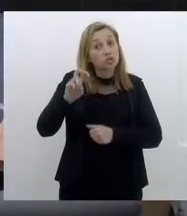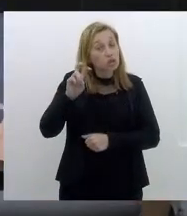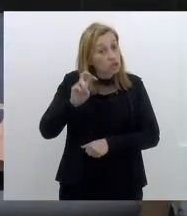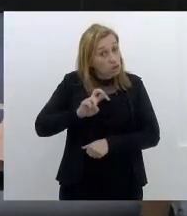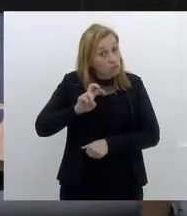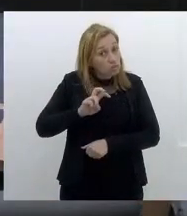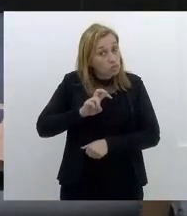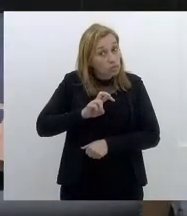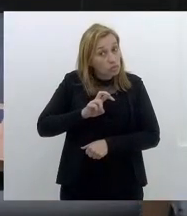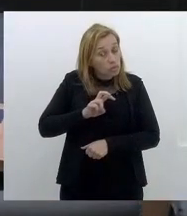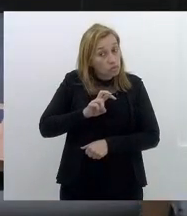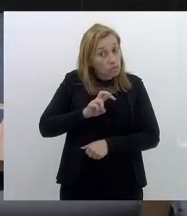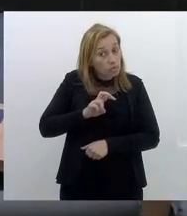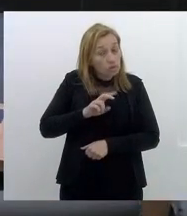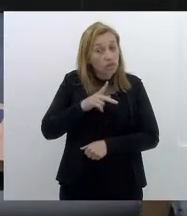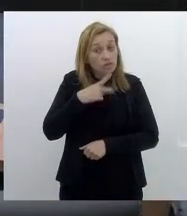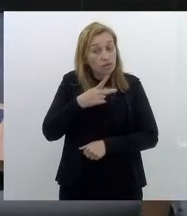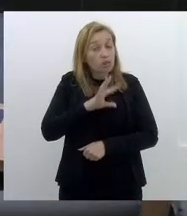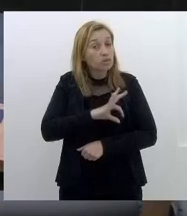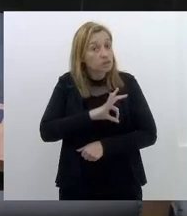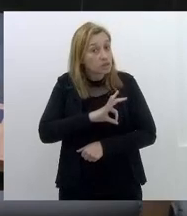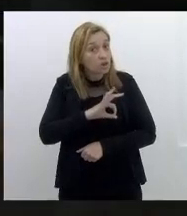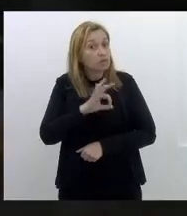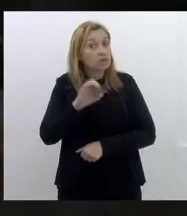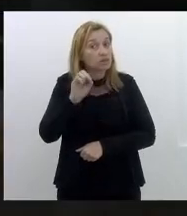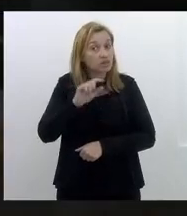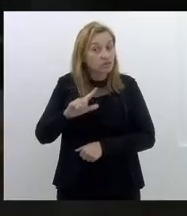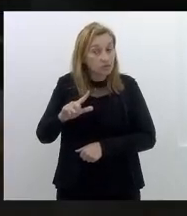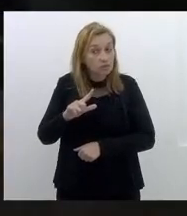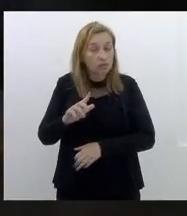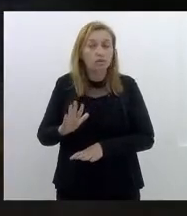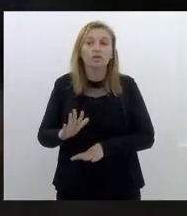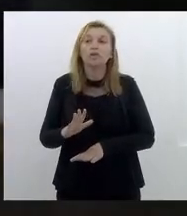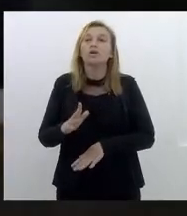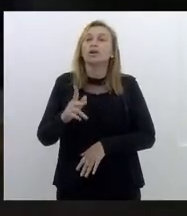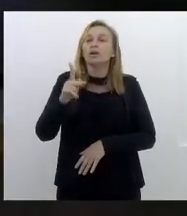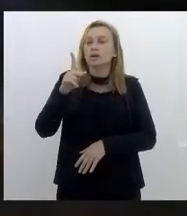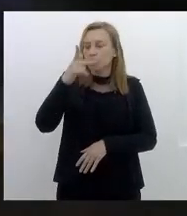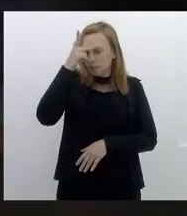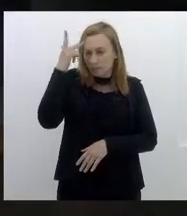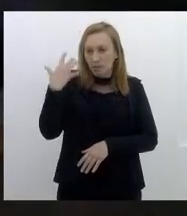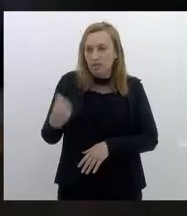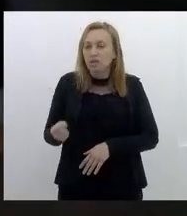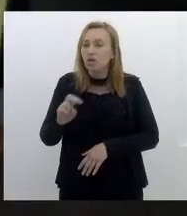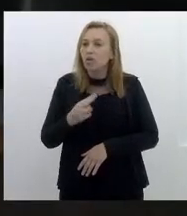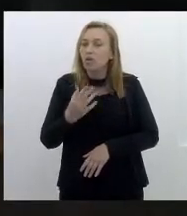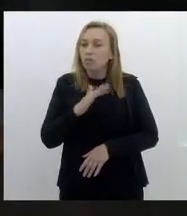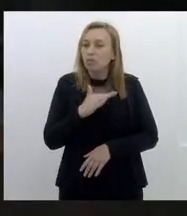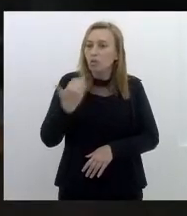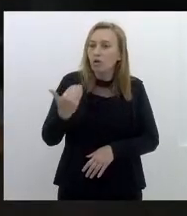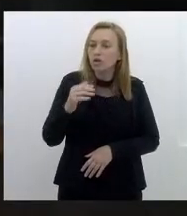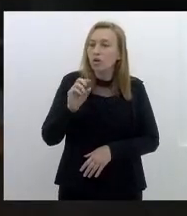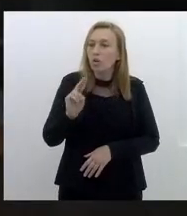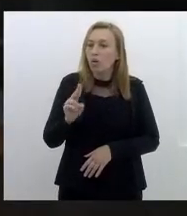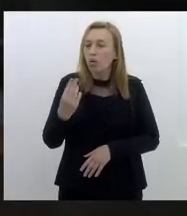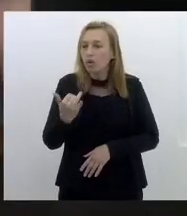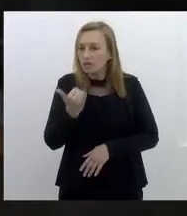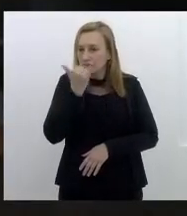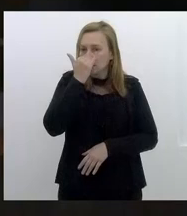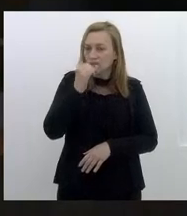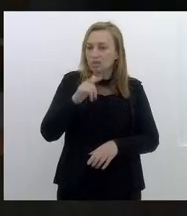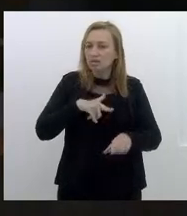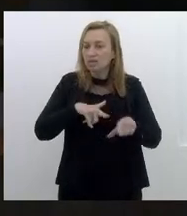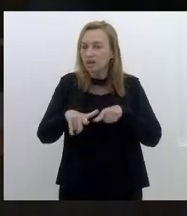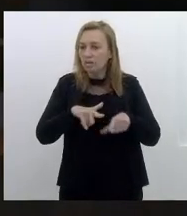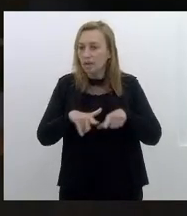5º que fala do policial civil os benefícios de pensão por morte em consequência de acidente ocorrido em